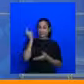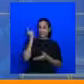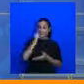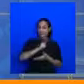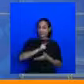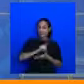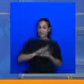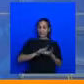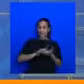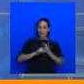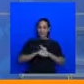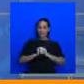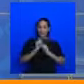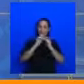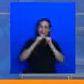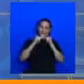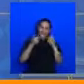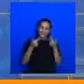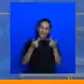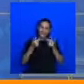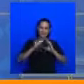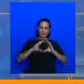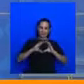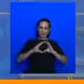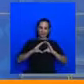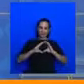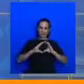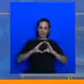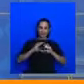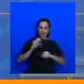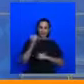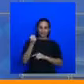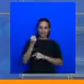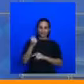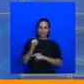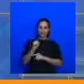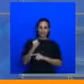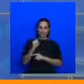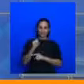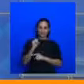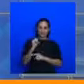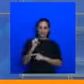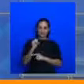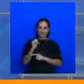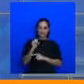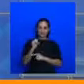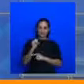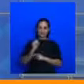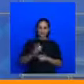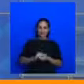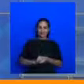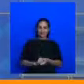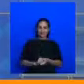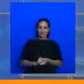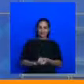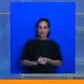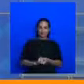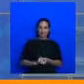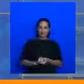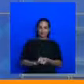de ganhar na Lotomania. Boa sorte. Bola branca, 80. Branca, número